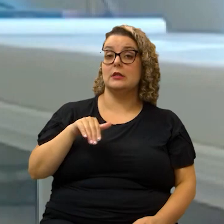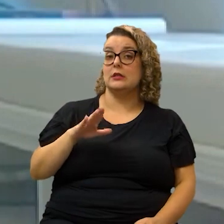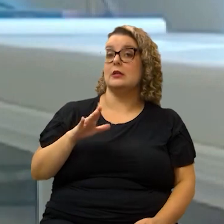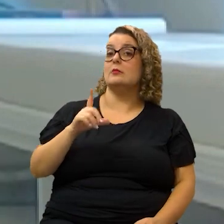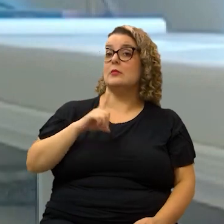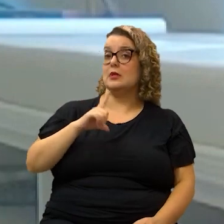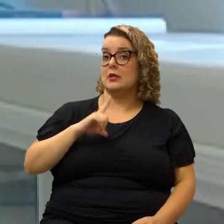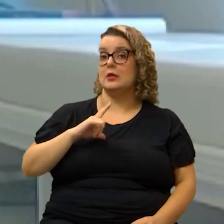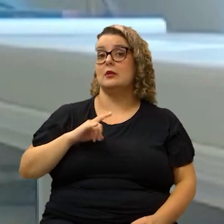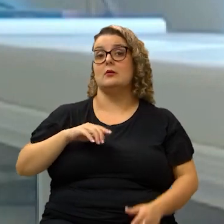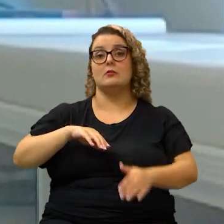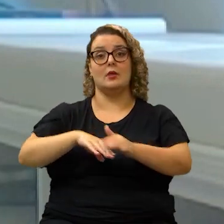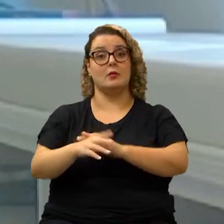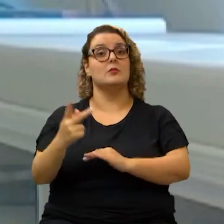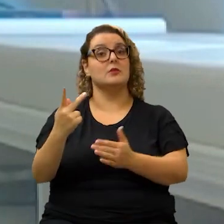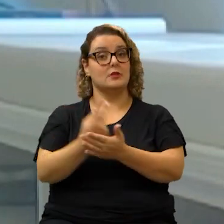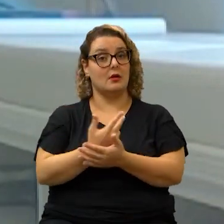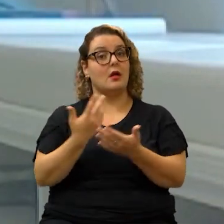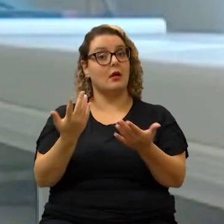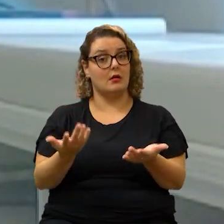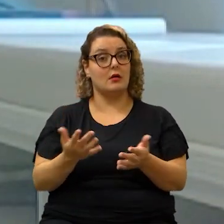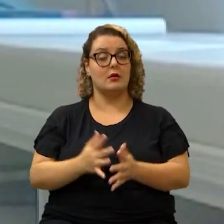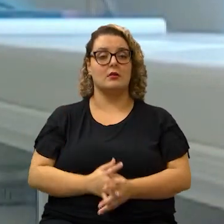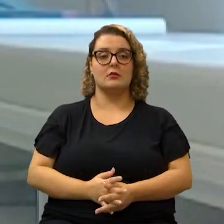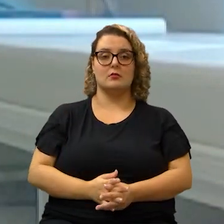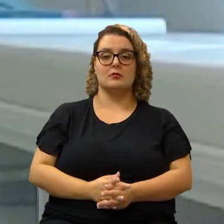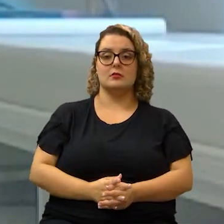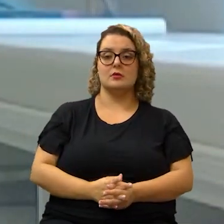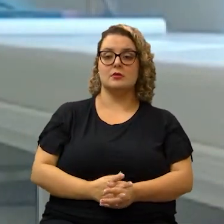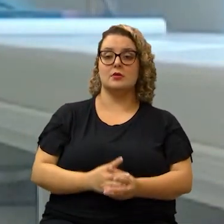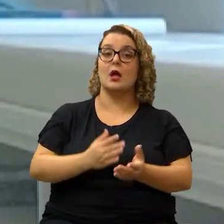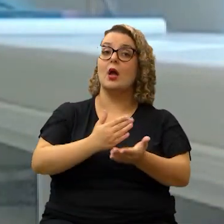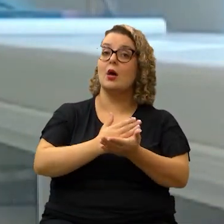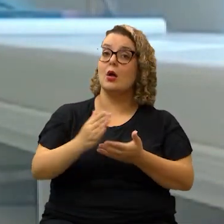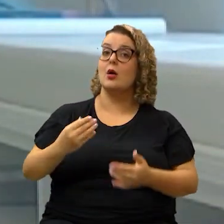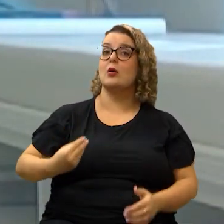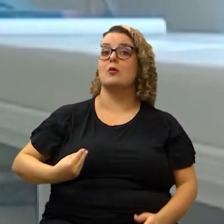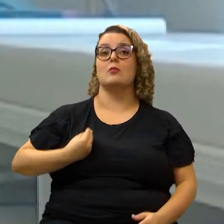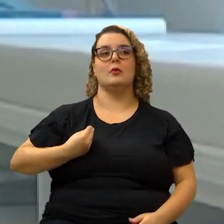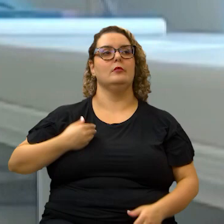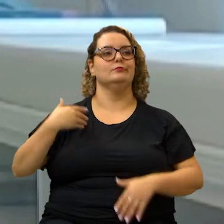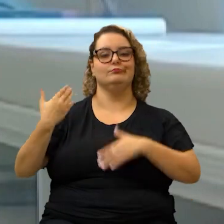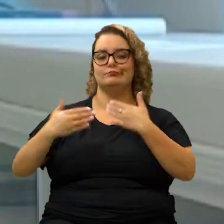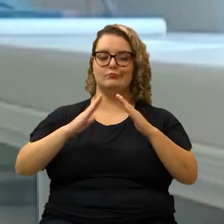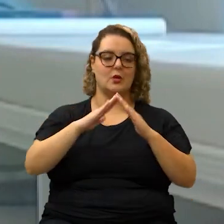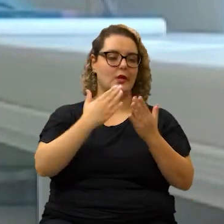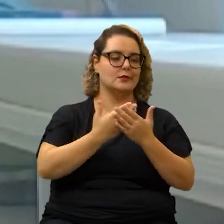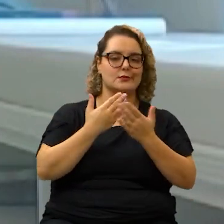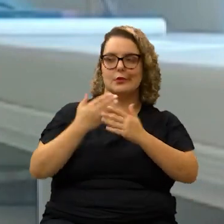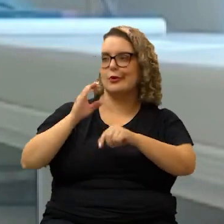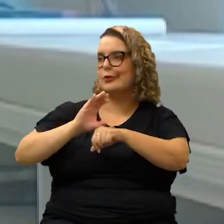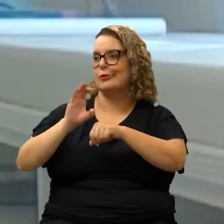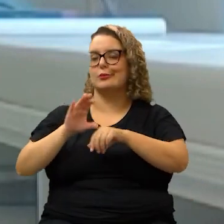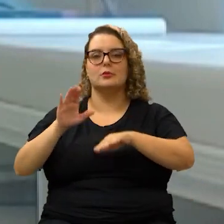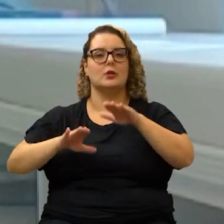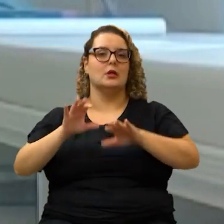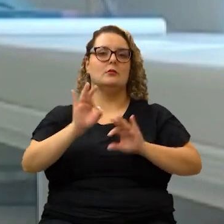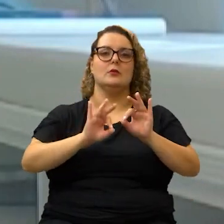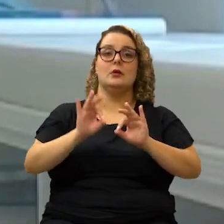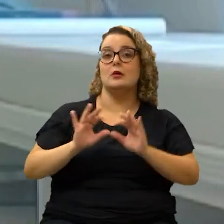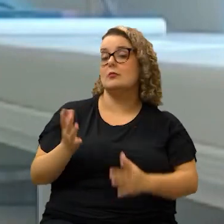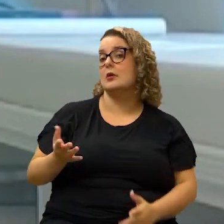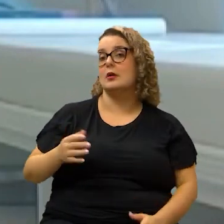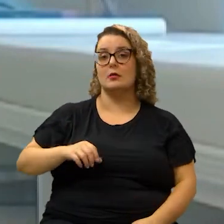corrida, escola, não sei o quê, às vezes se preparando para a faculdade, já se alimenta mal, dorme mal. Esses cuidados têm